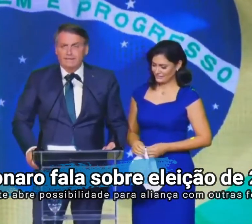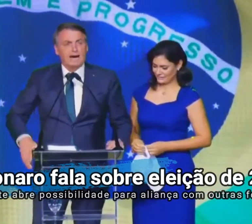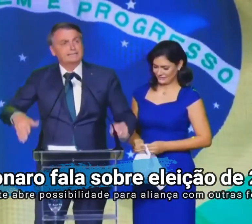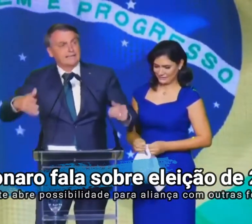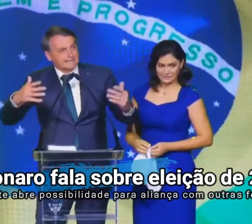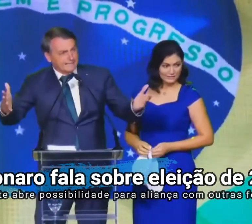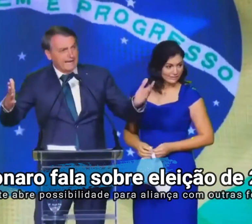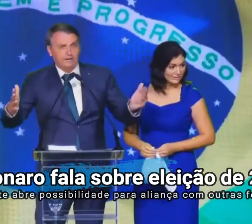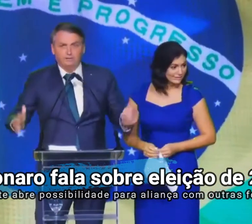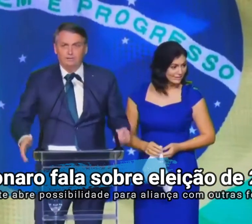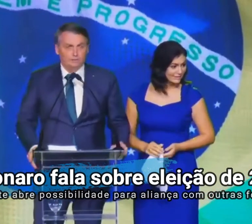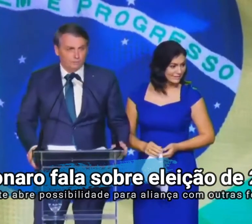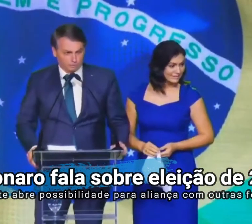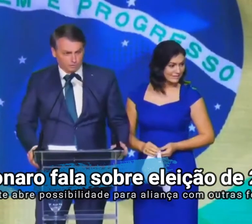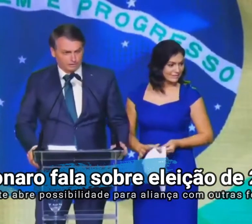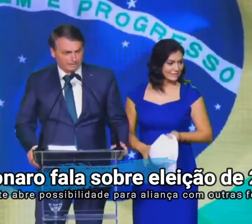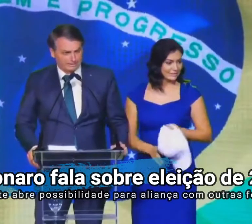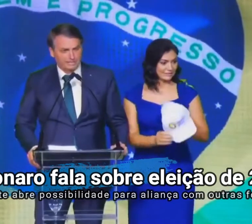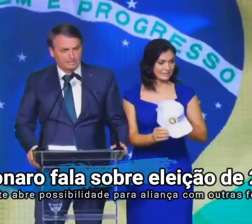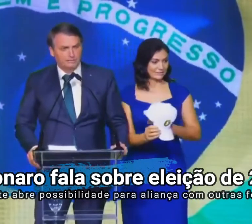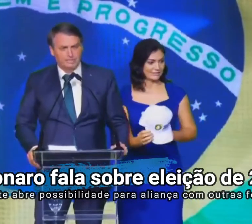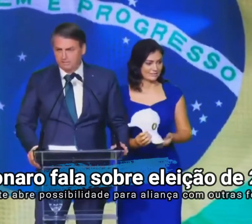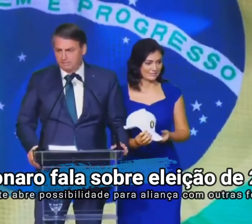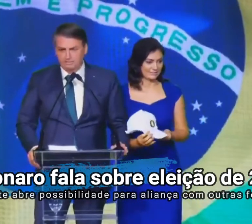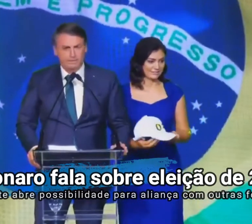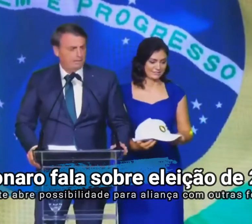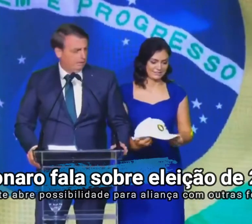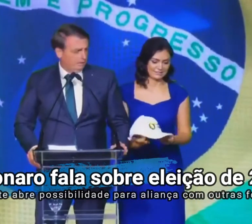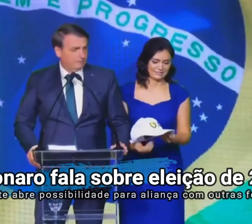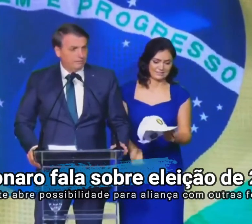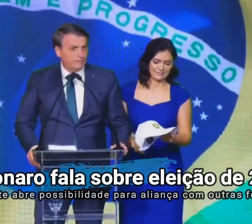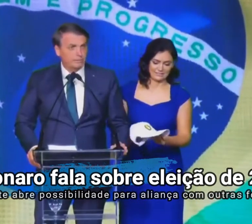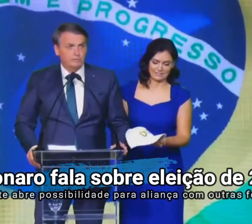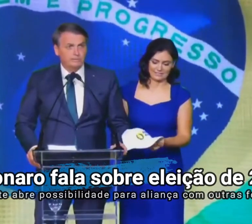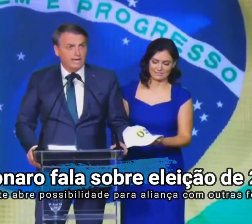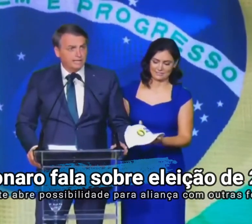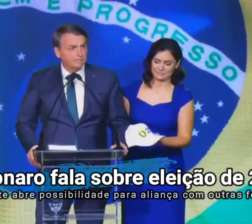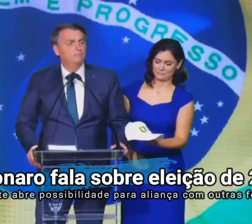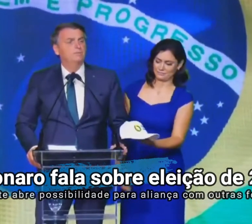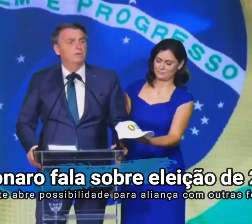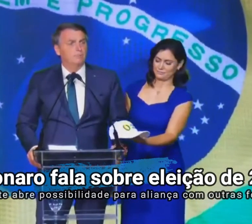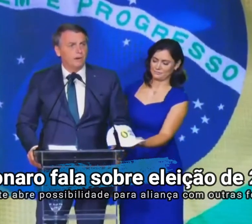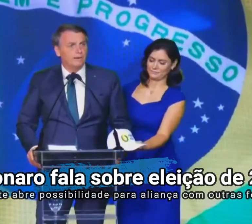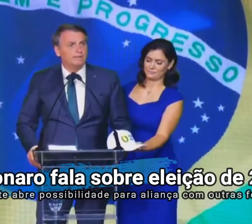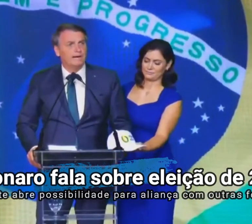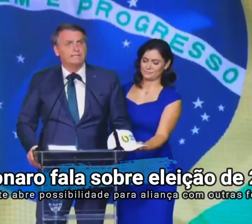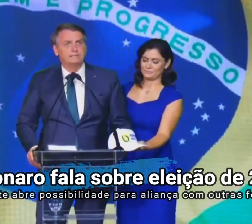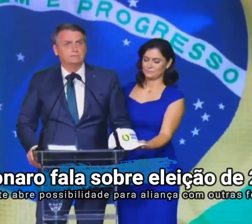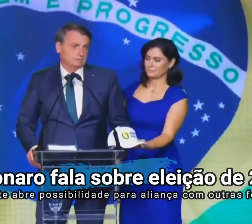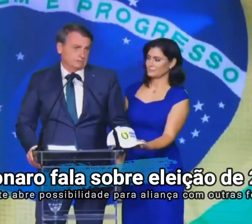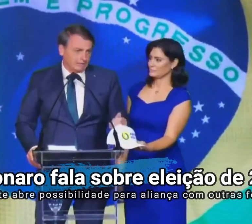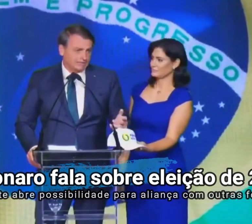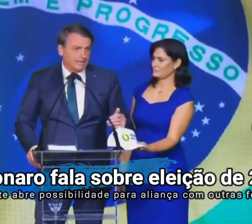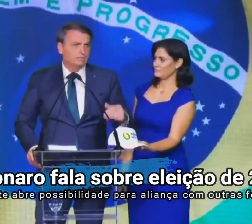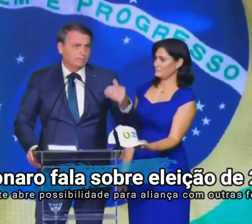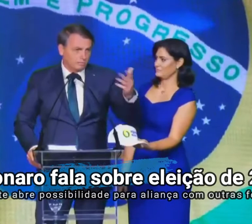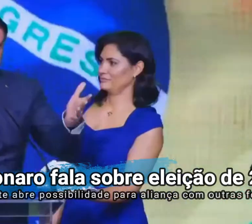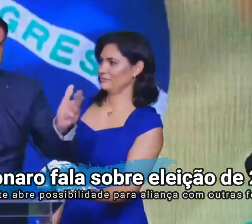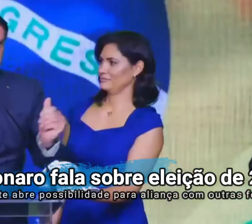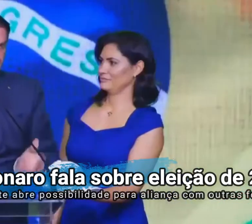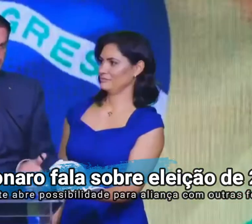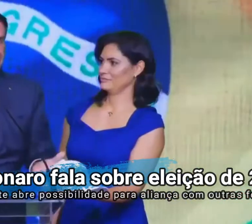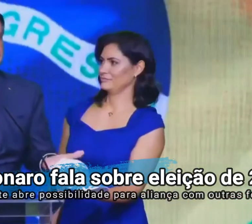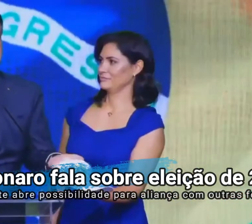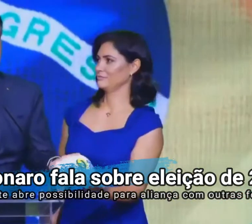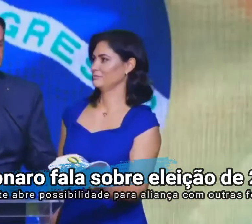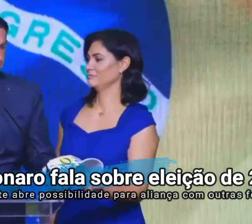para atrasar o futuro do teu estado, do teu município. Vamos mudar isso com a boa bancada que já temos, com